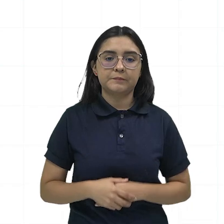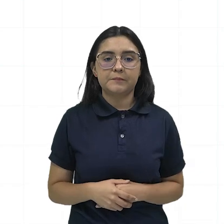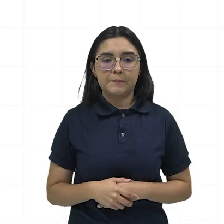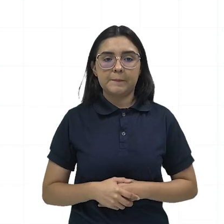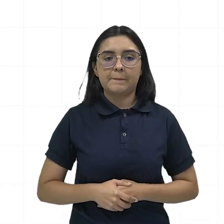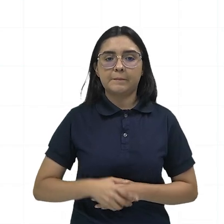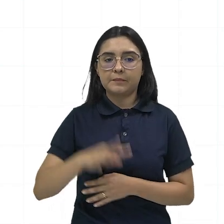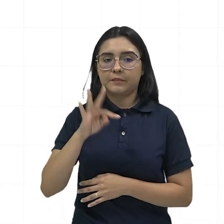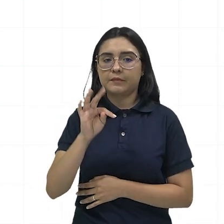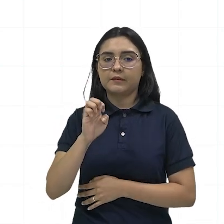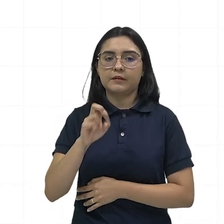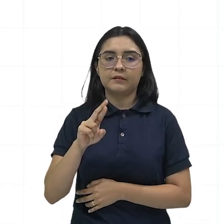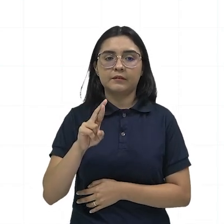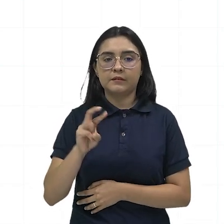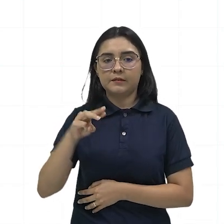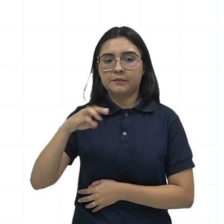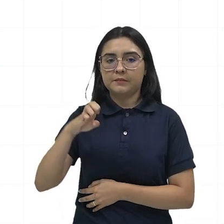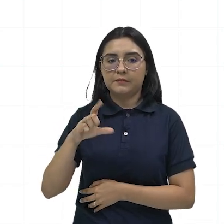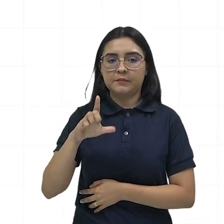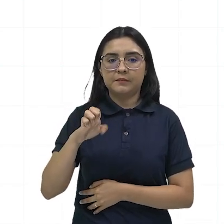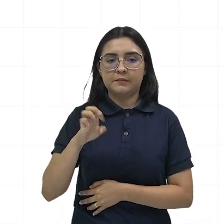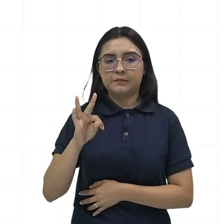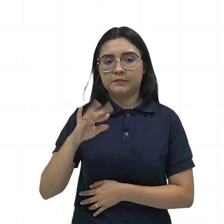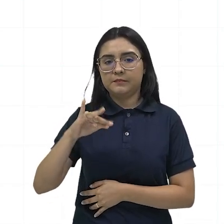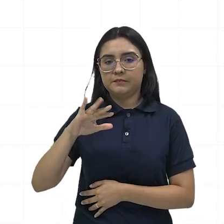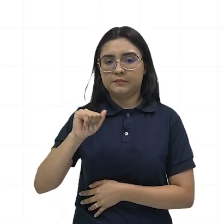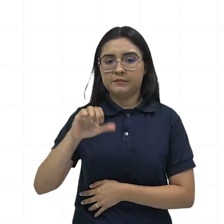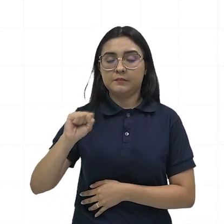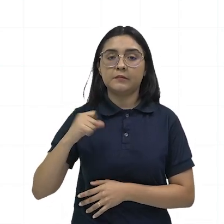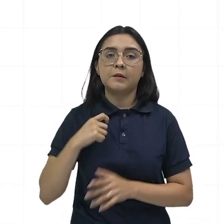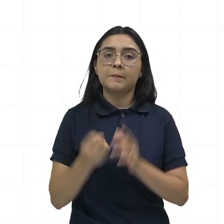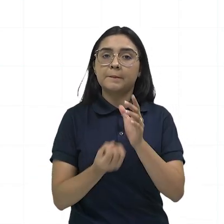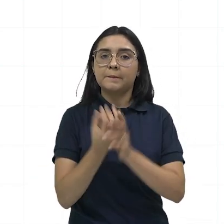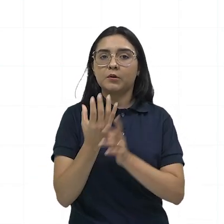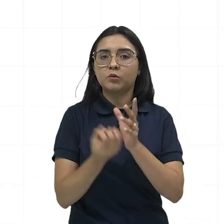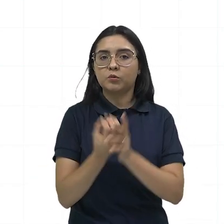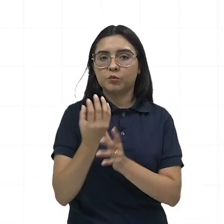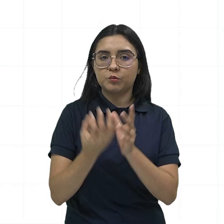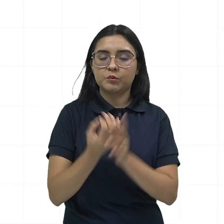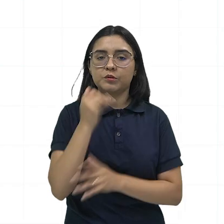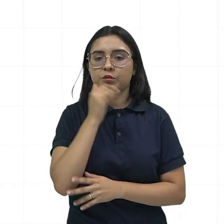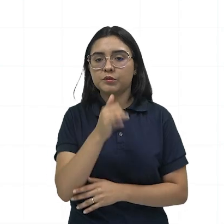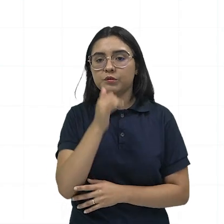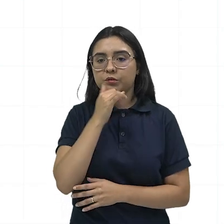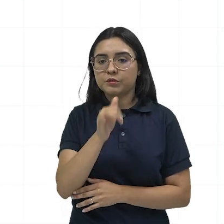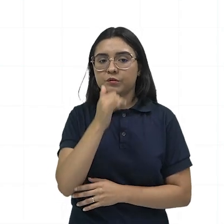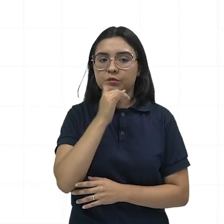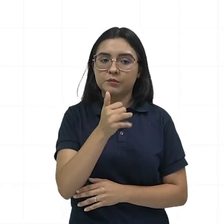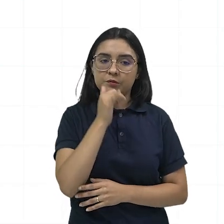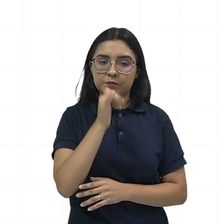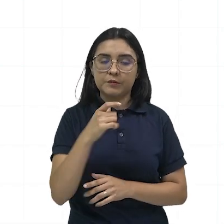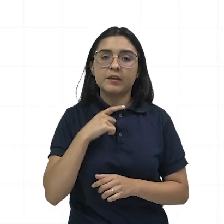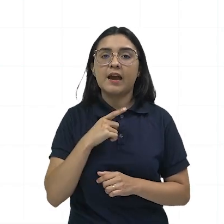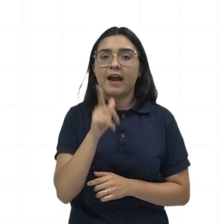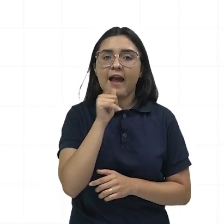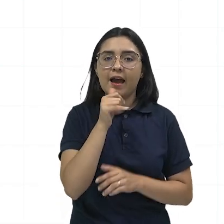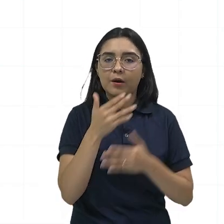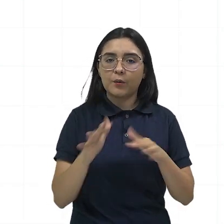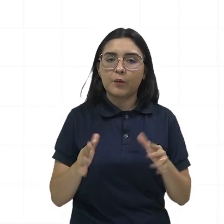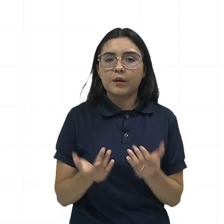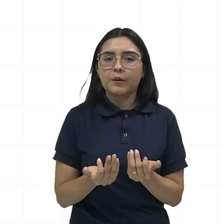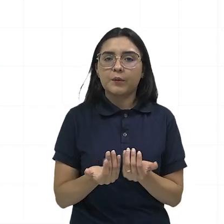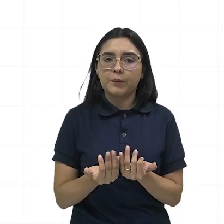ou termoelétricas produzem energia elétrica por meio do aquecimento da água